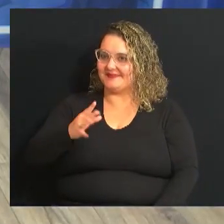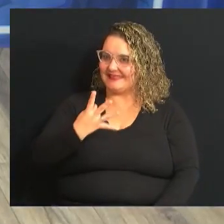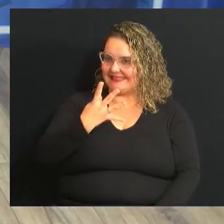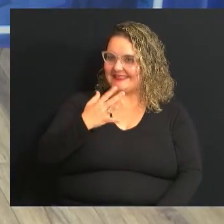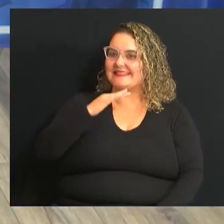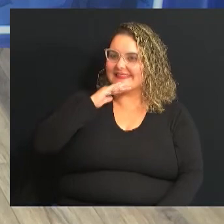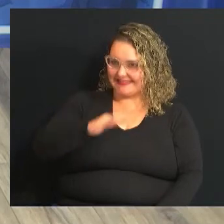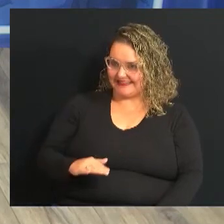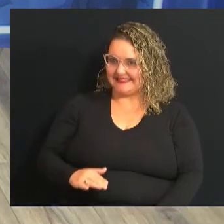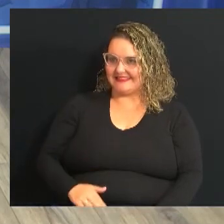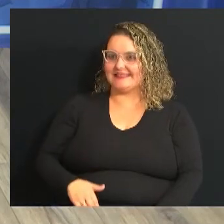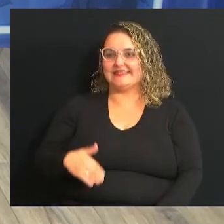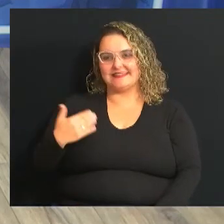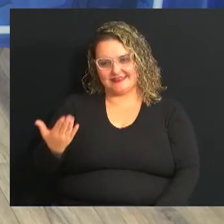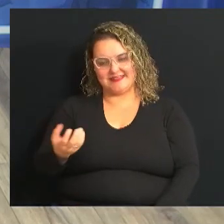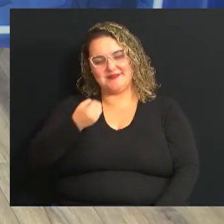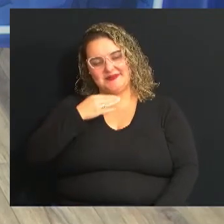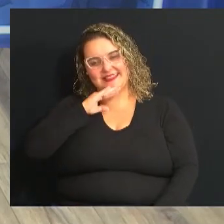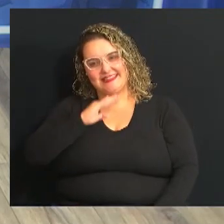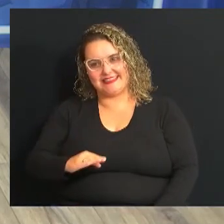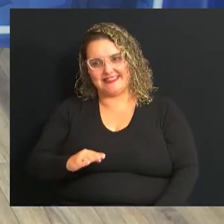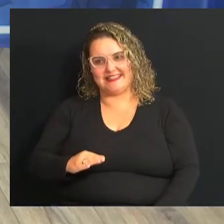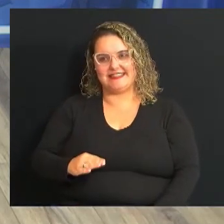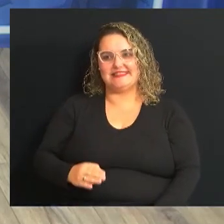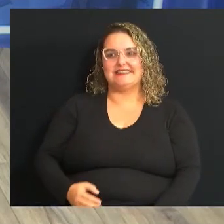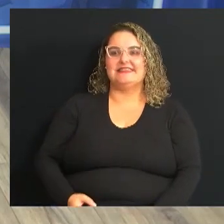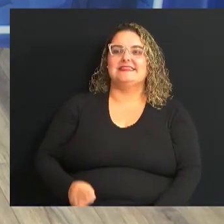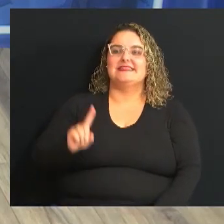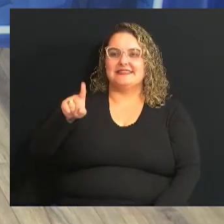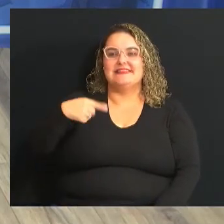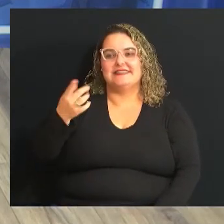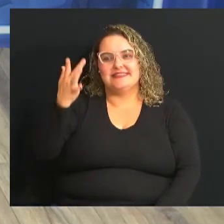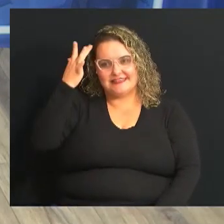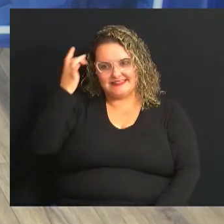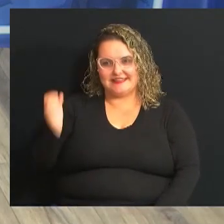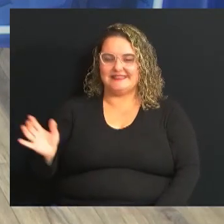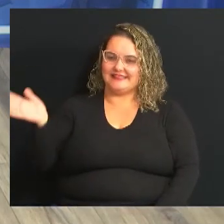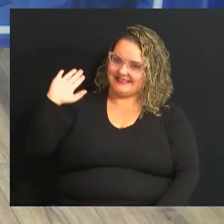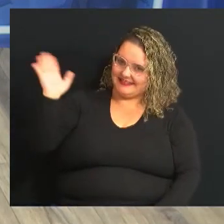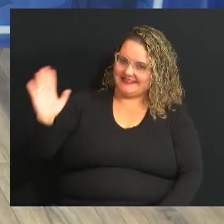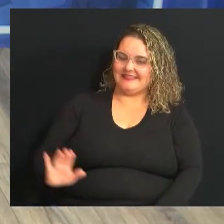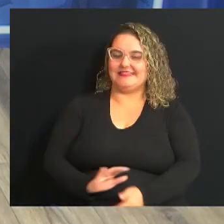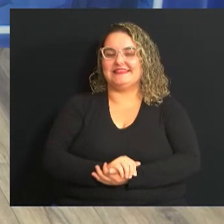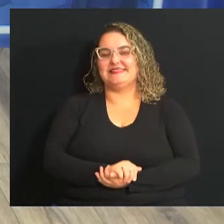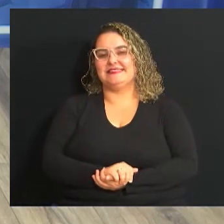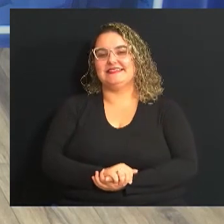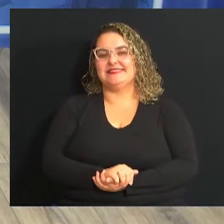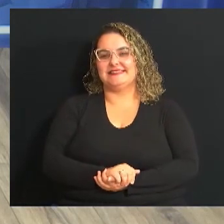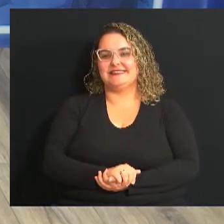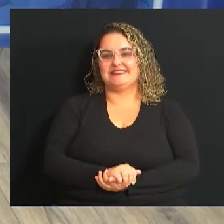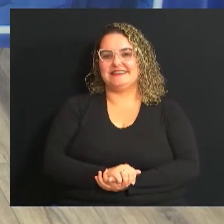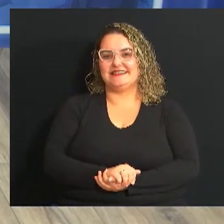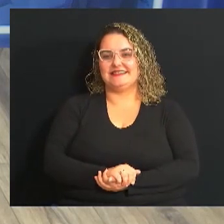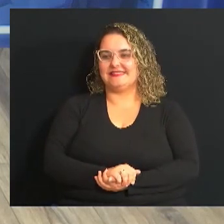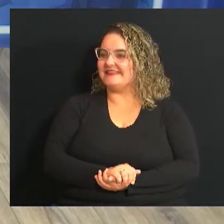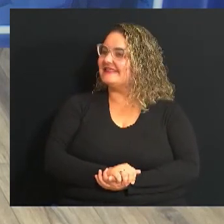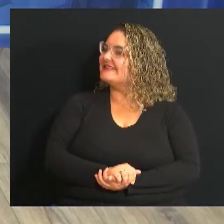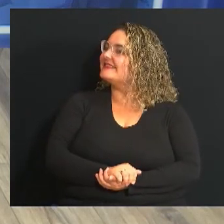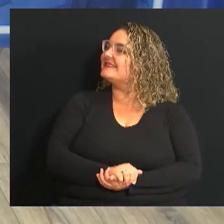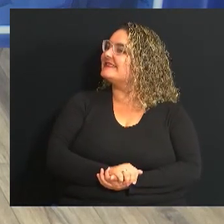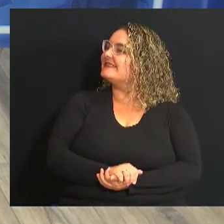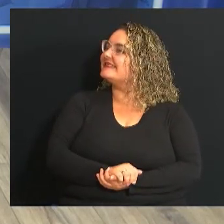do plástico, vai ligar, por exemplo, seu celular não liga, o touch não funciona. Aquela venda,